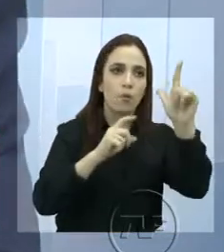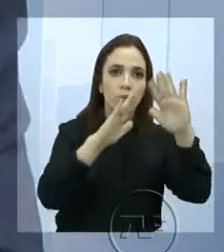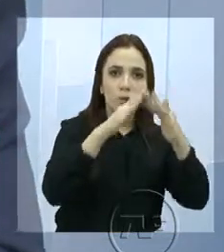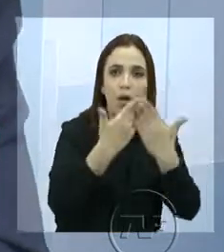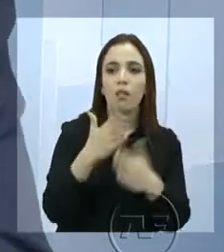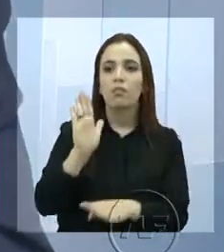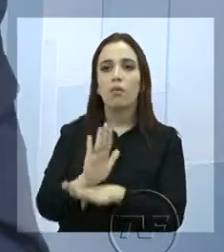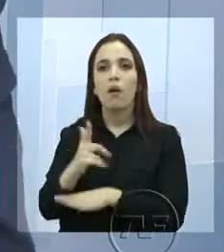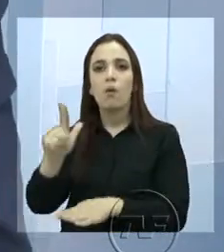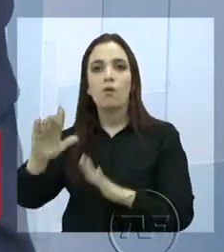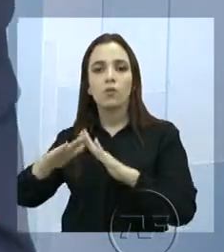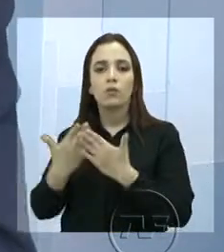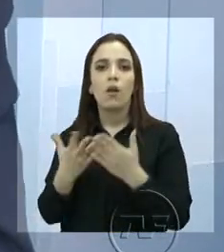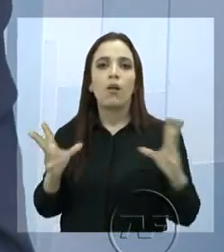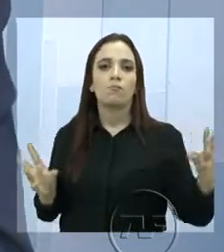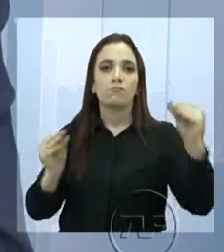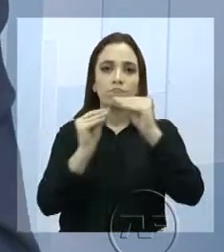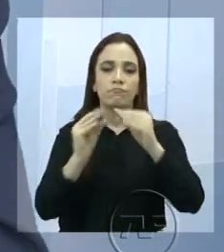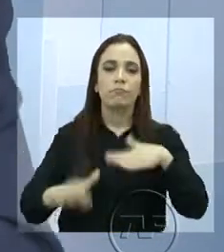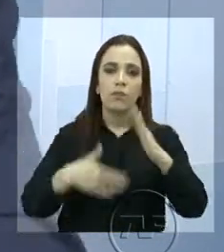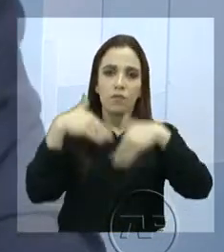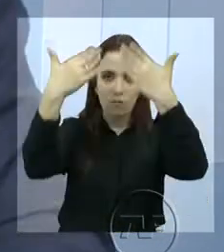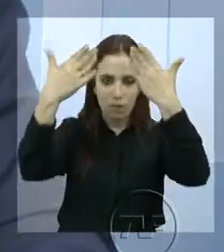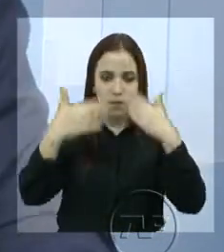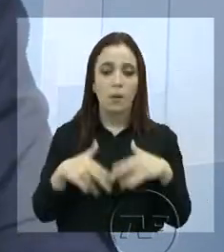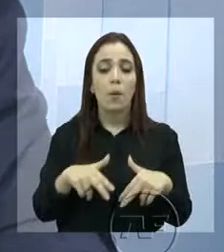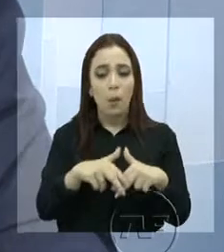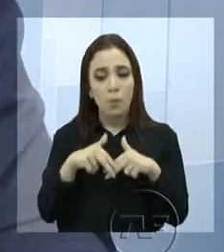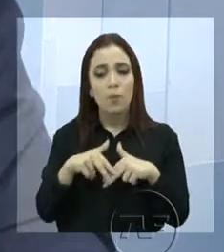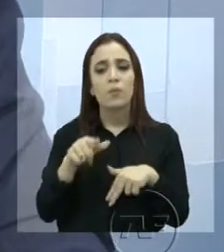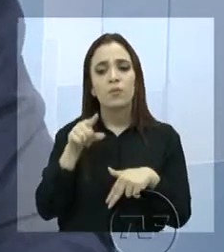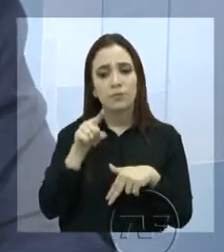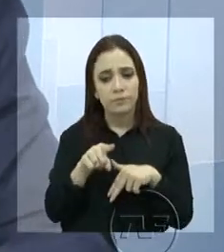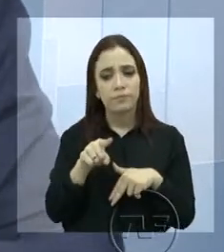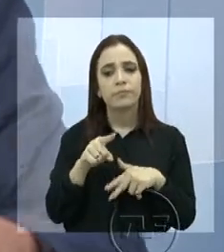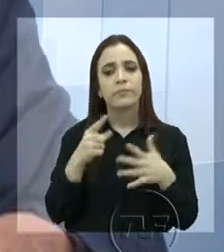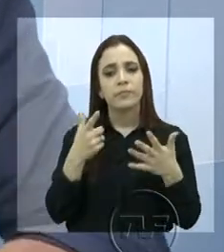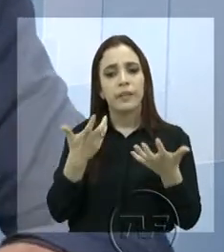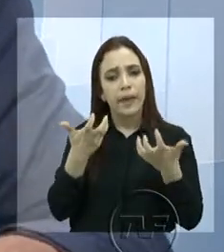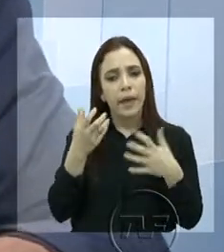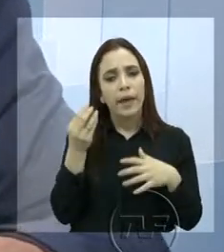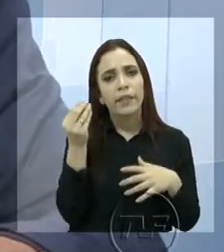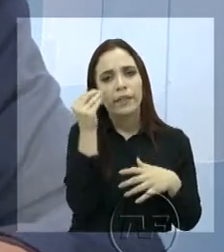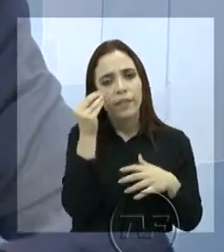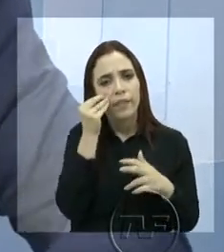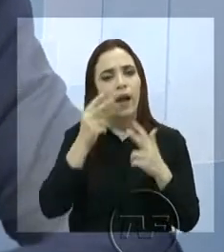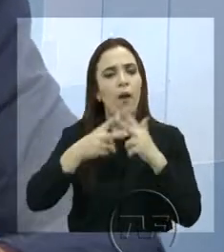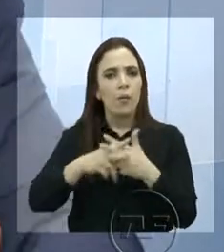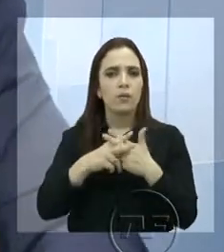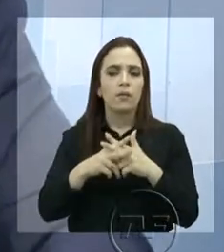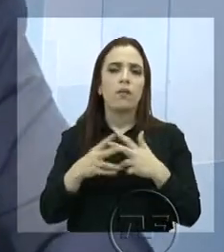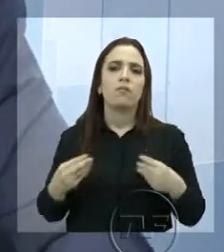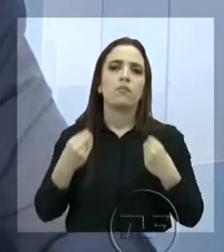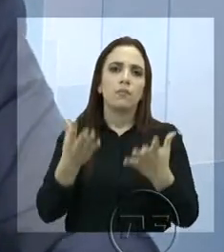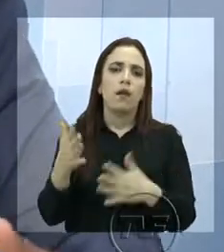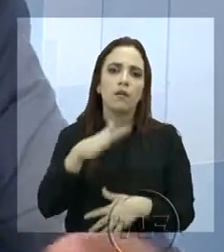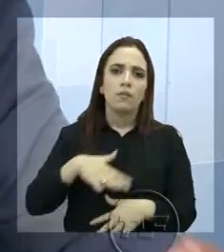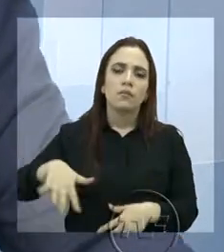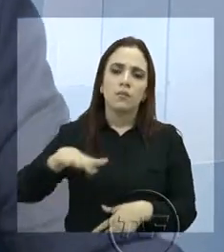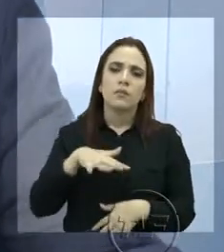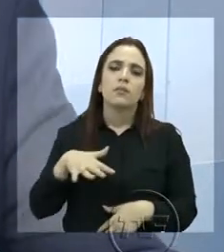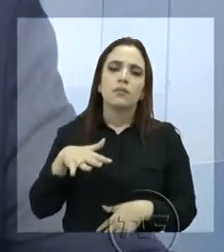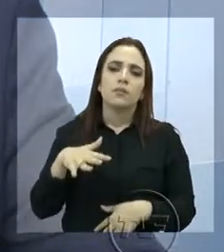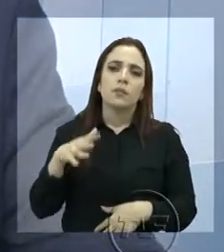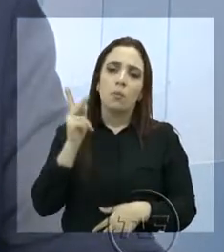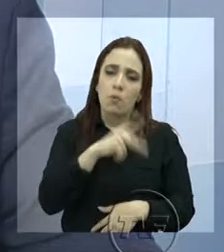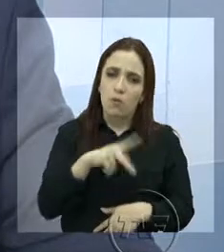complementar ali o processo de desenvolvimento das suas crianças. É esse tipo de situação que a gente está tentando corrigir e favorecer ainda mais tanto a